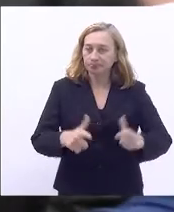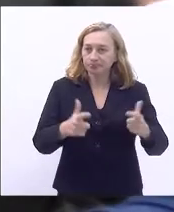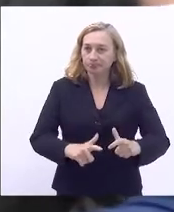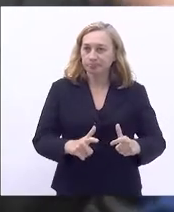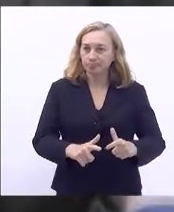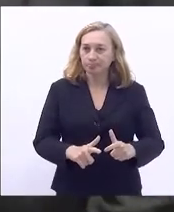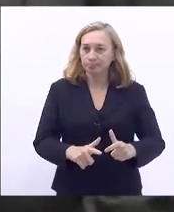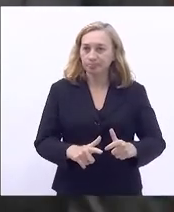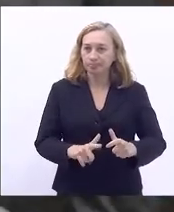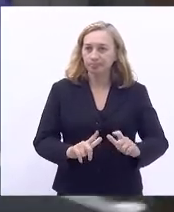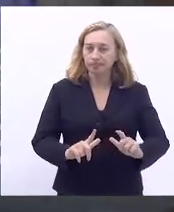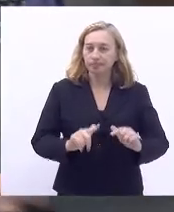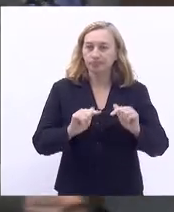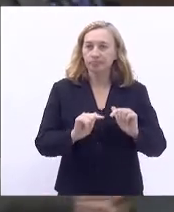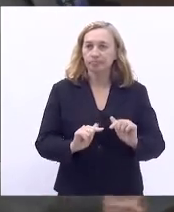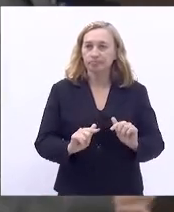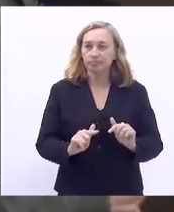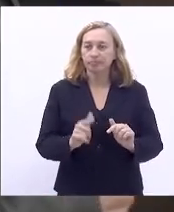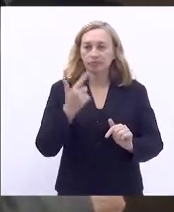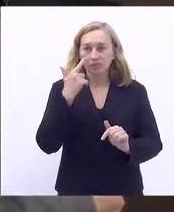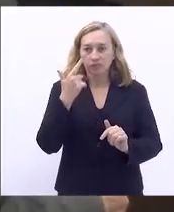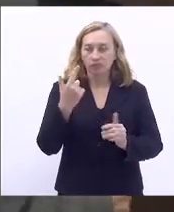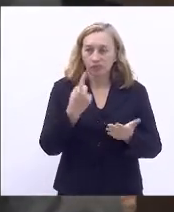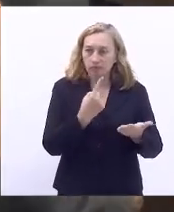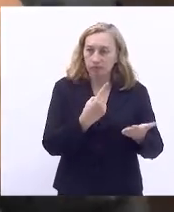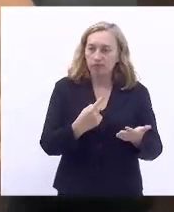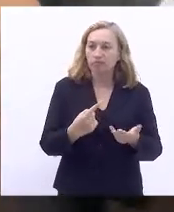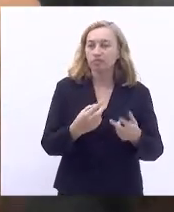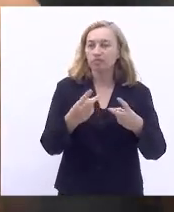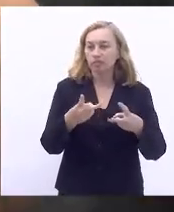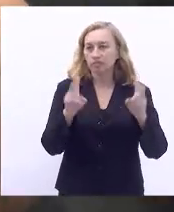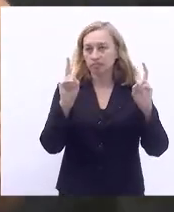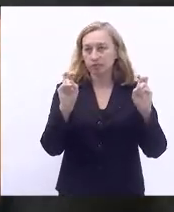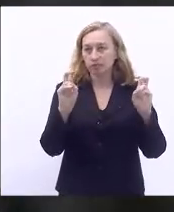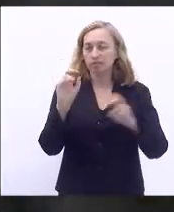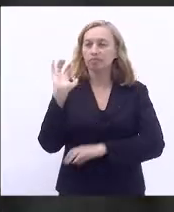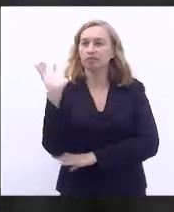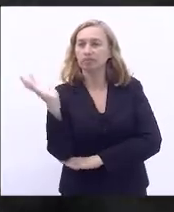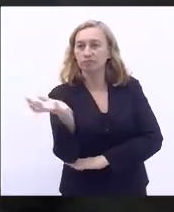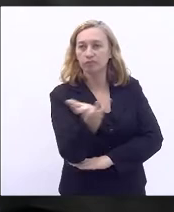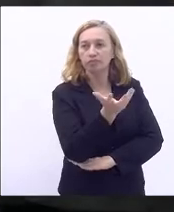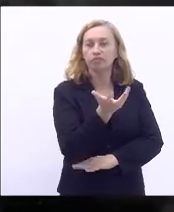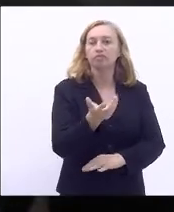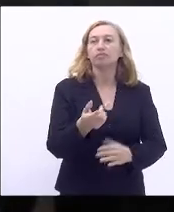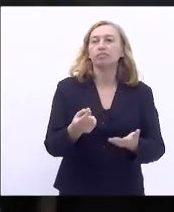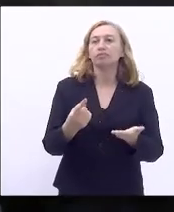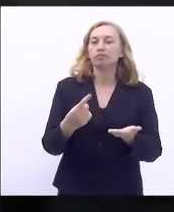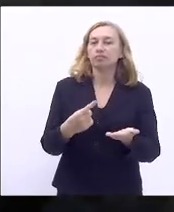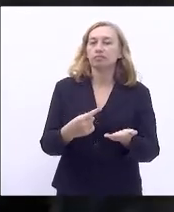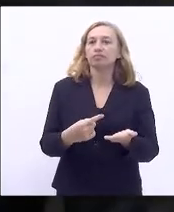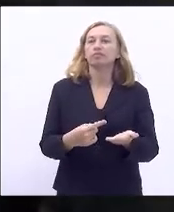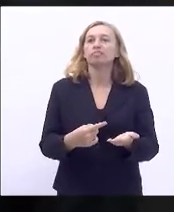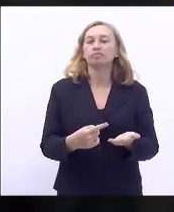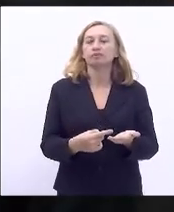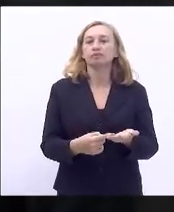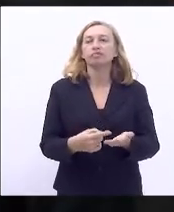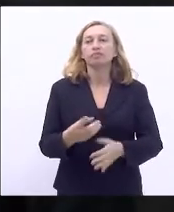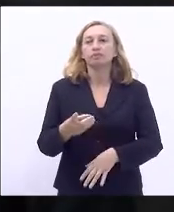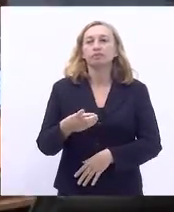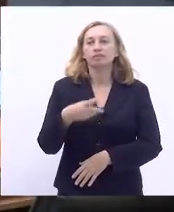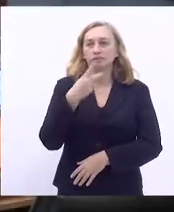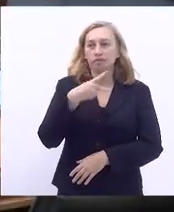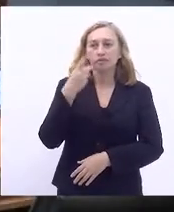inclusive para atualizar essas questões de compromissos socioambientais que aqui muito bem foram colocados também pelo deputado